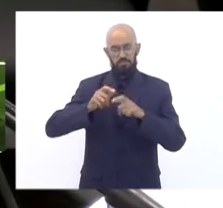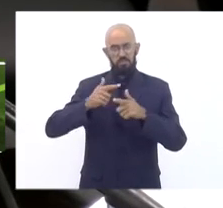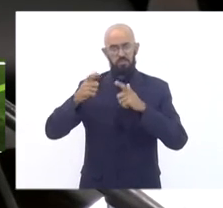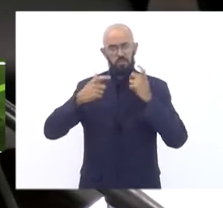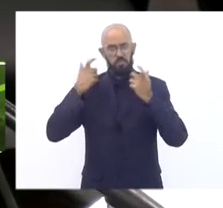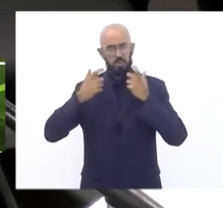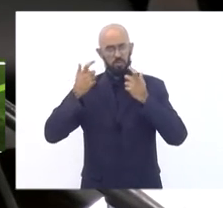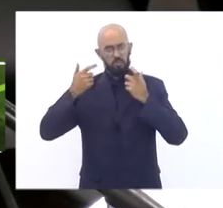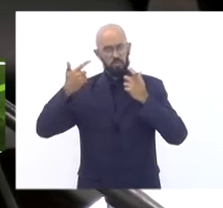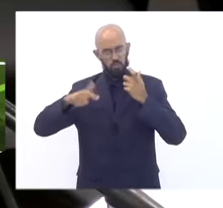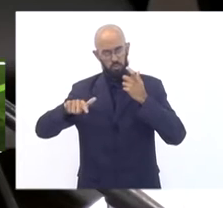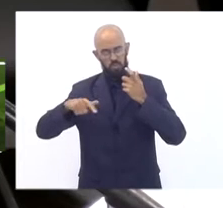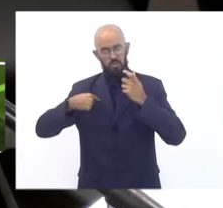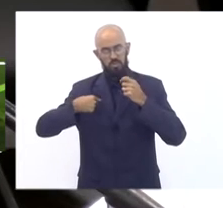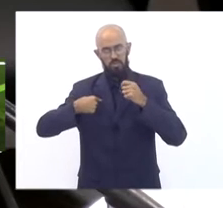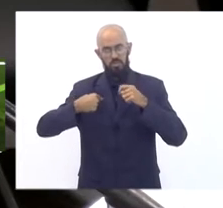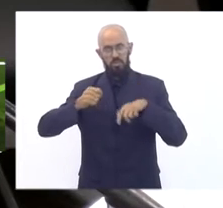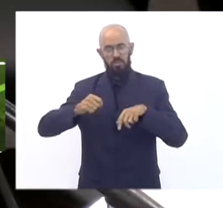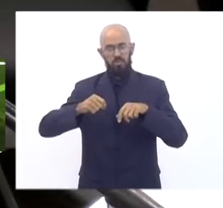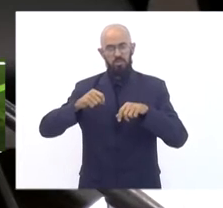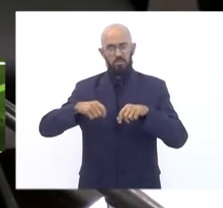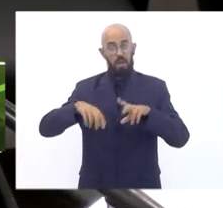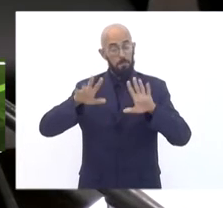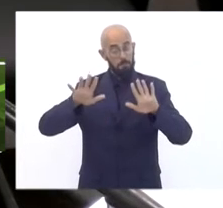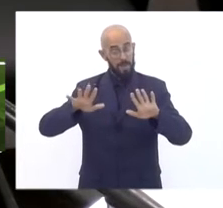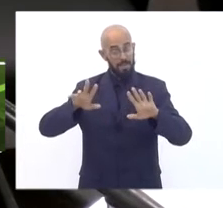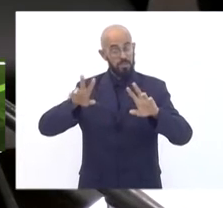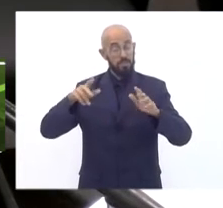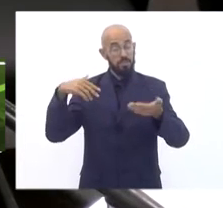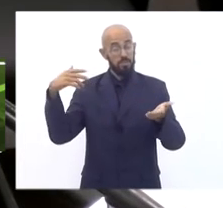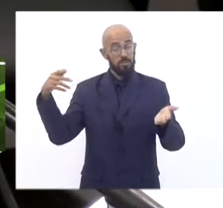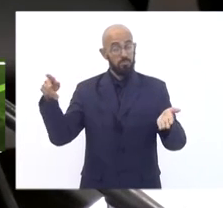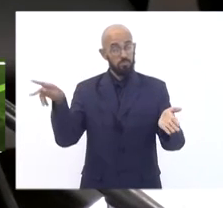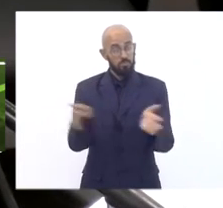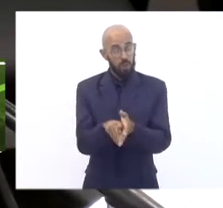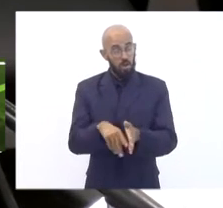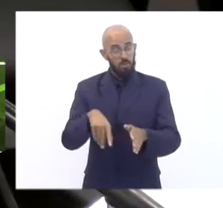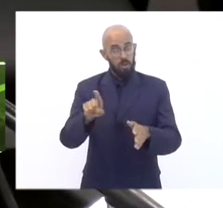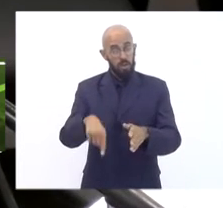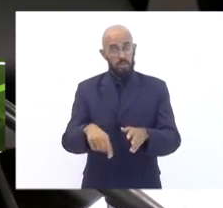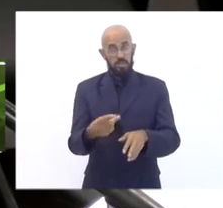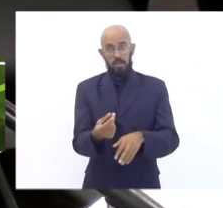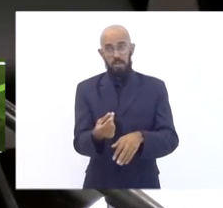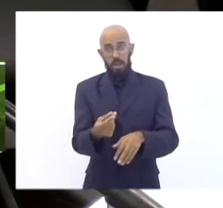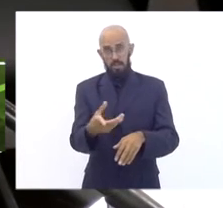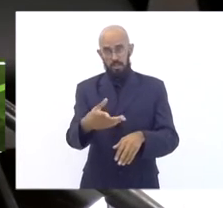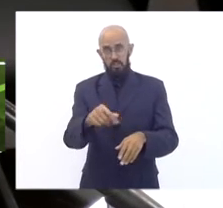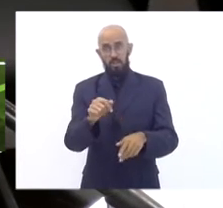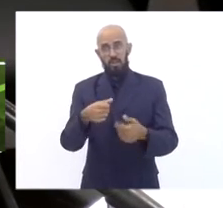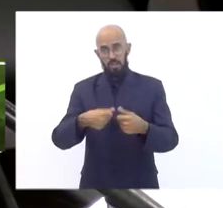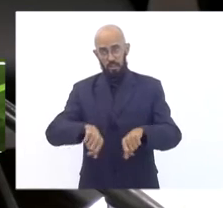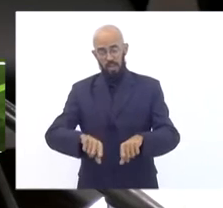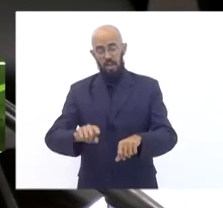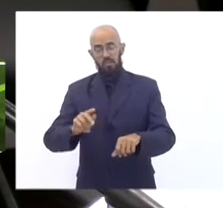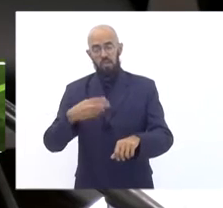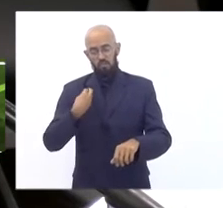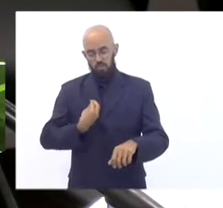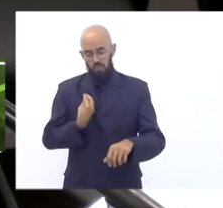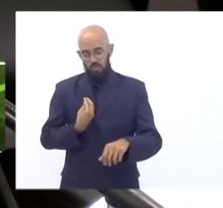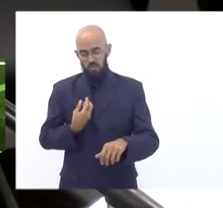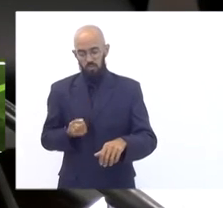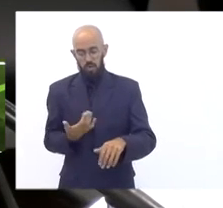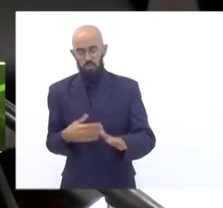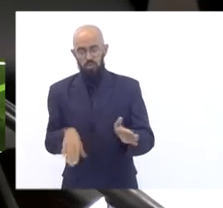questões outras, especificamente nessa questão da tarifa, de reajuste, porque até porque já estava em curso quando da minha chegada, para não retardar e